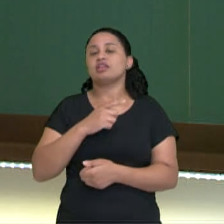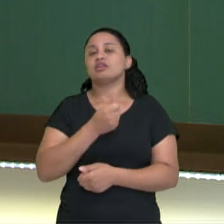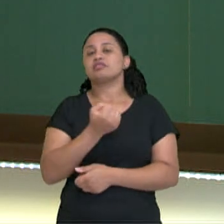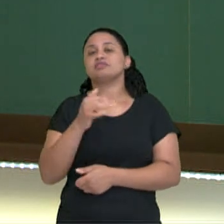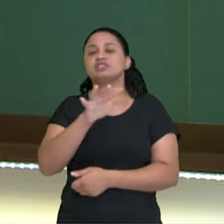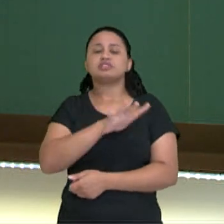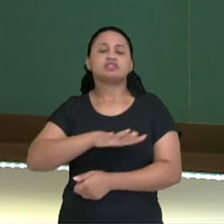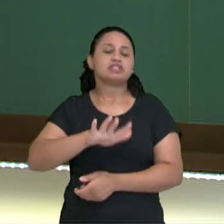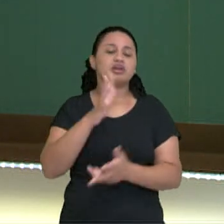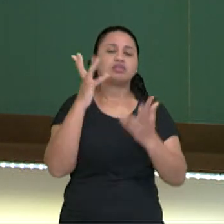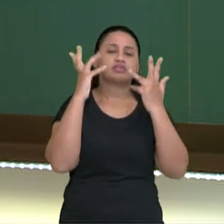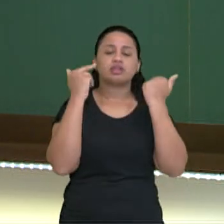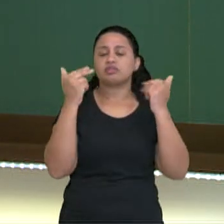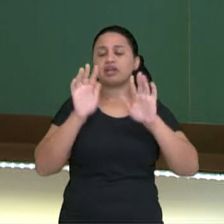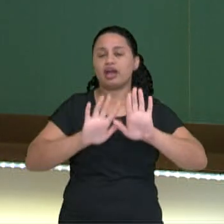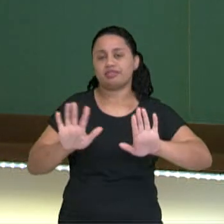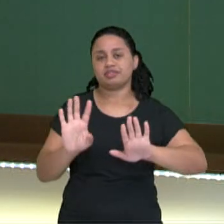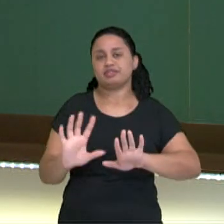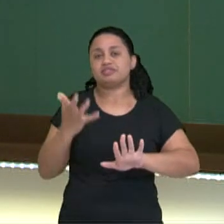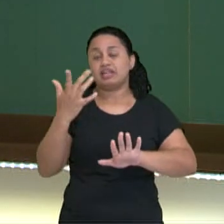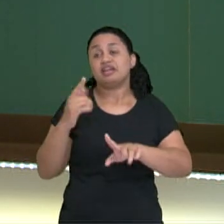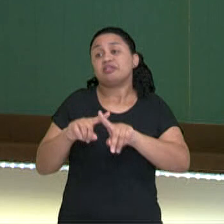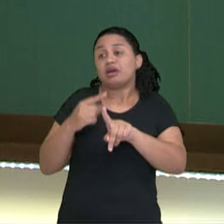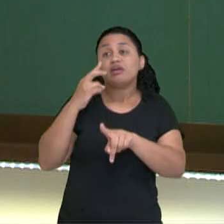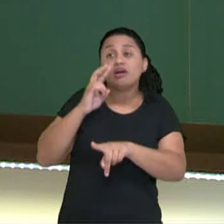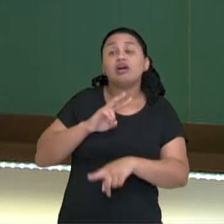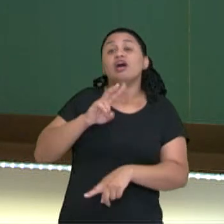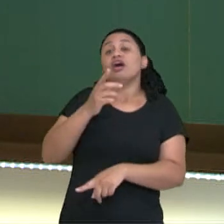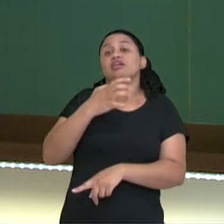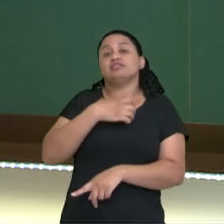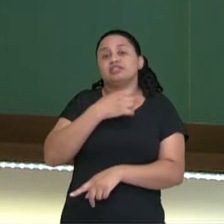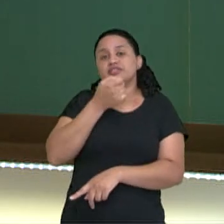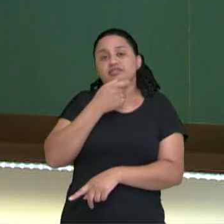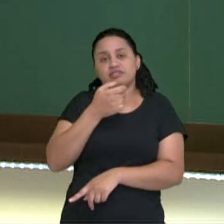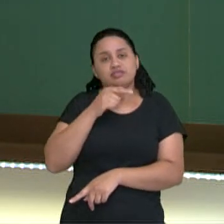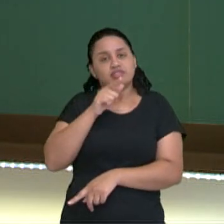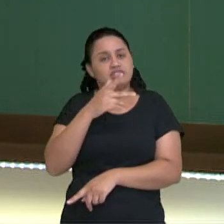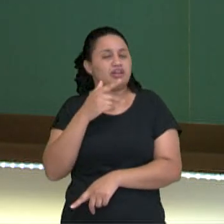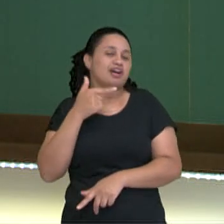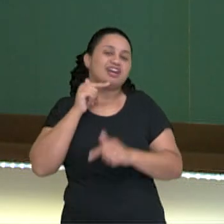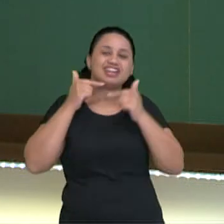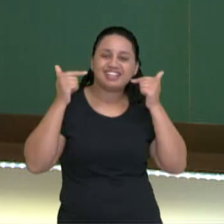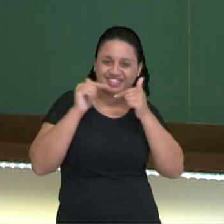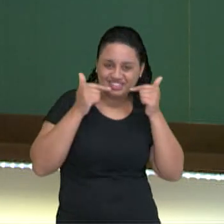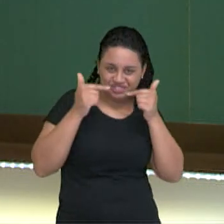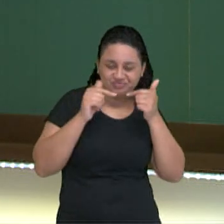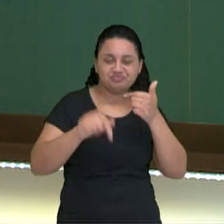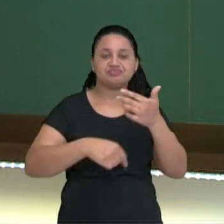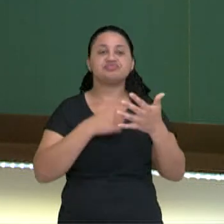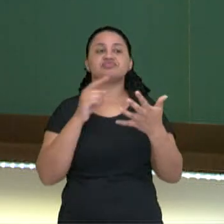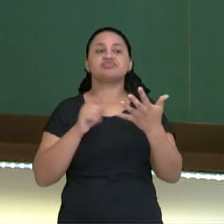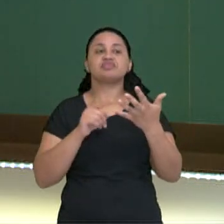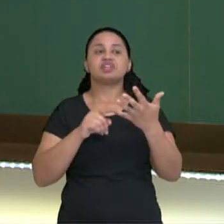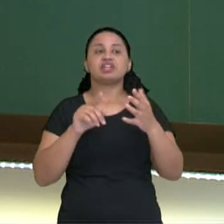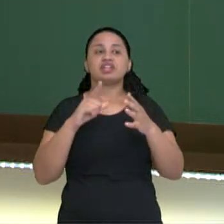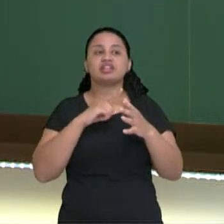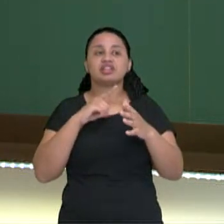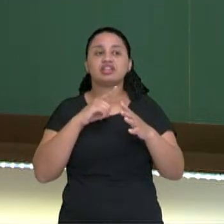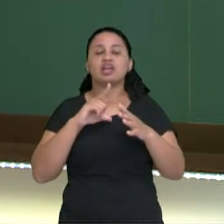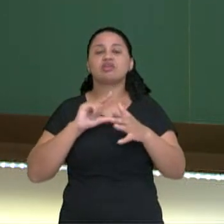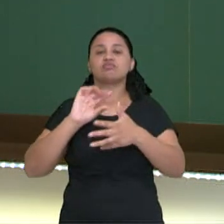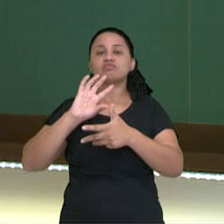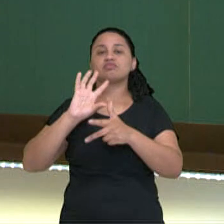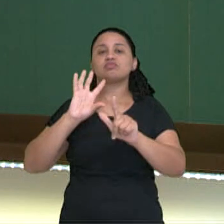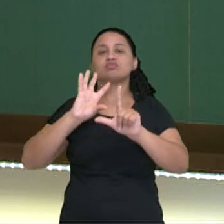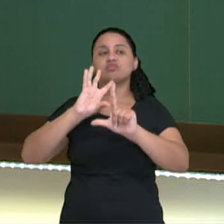de rotina, né, que são reais, mas são engraçadas. Isso te diverte, te faz dar risada? Cartoons or a comic